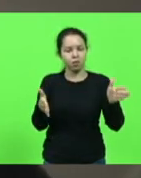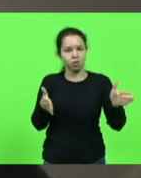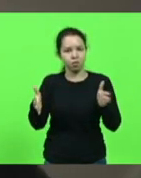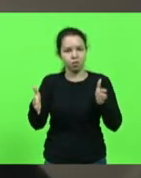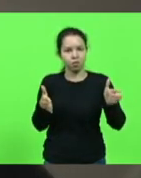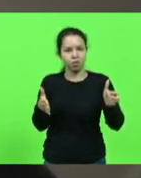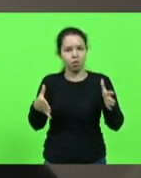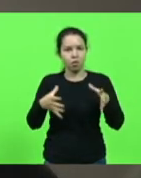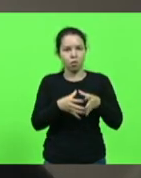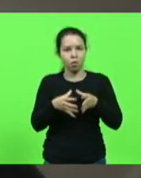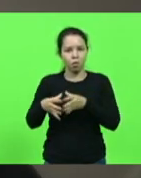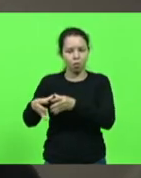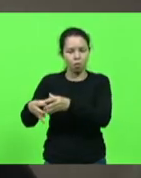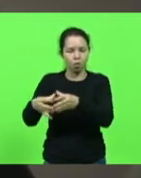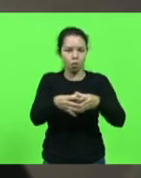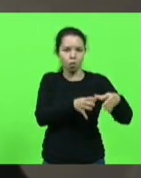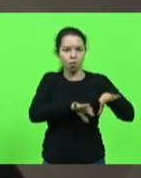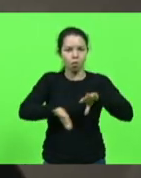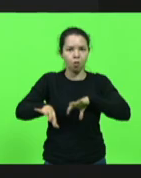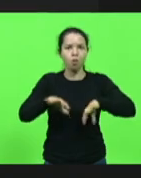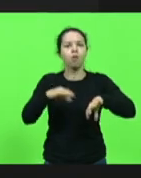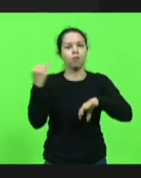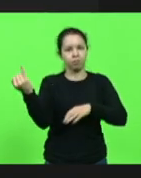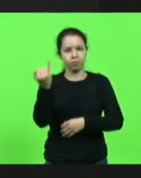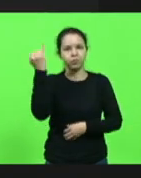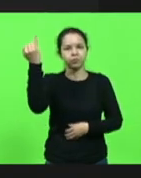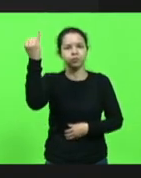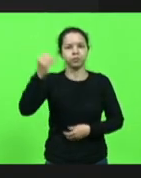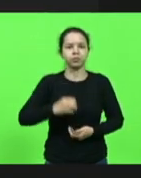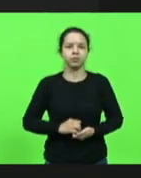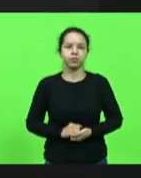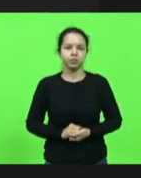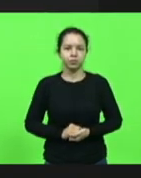polarização, é muito importante. Parabéns, Moacir.